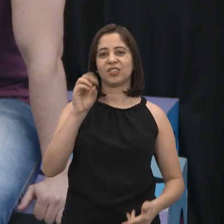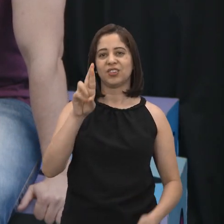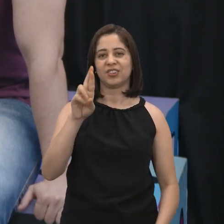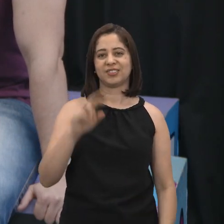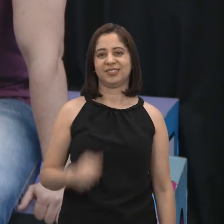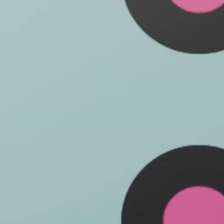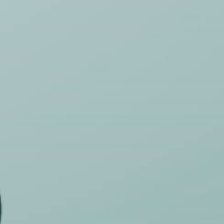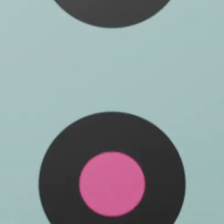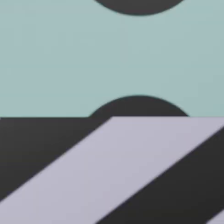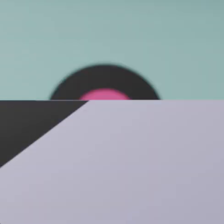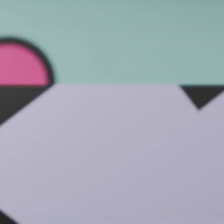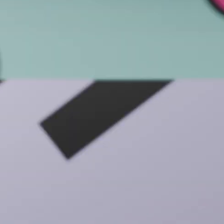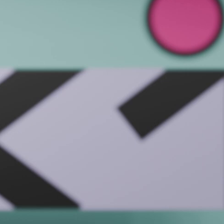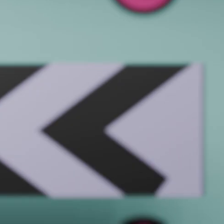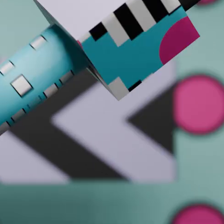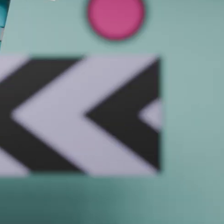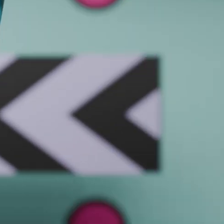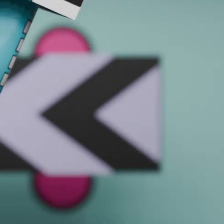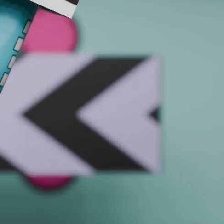Vitor Krieger.